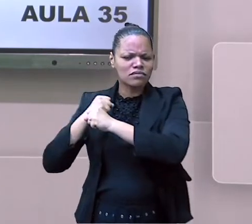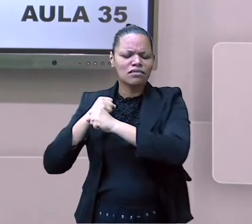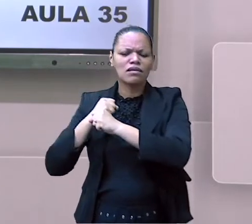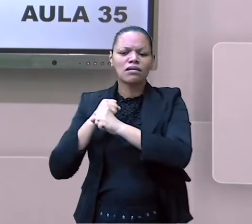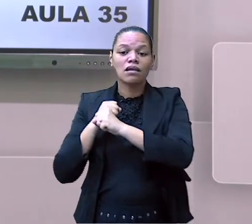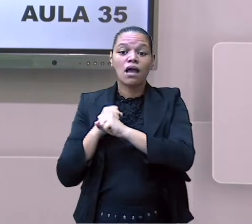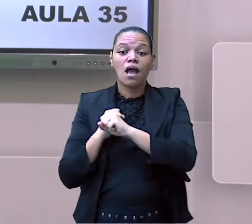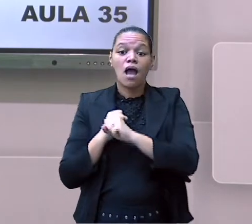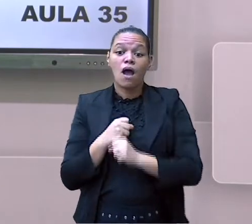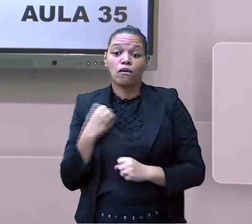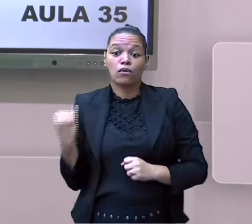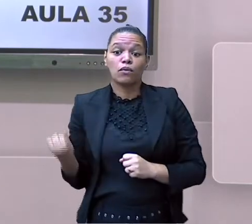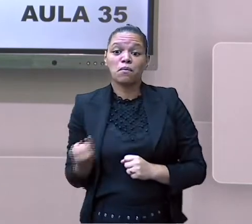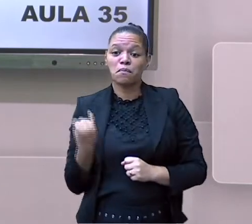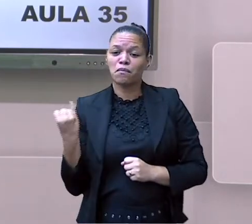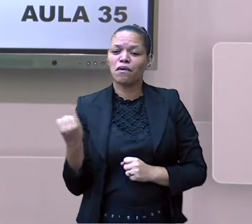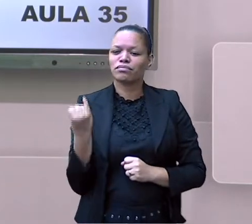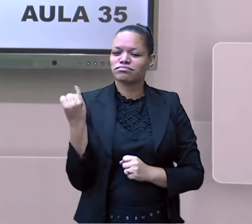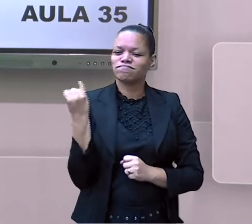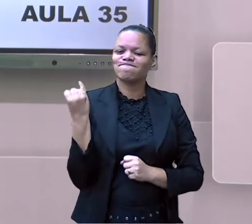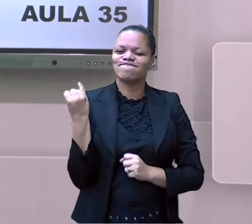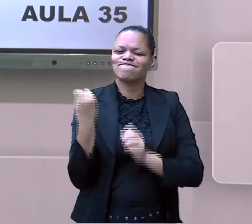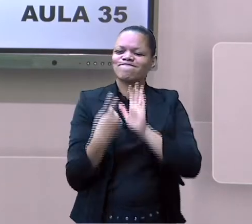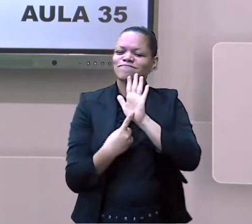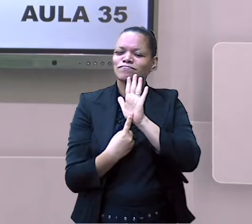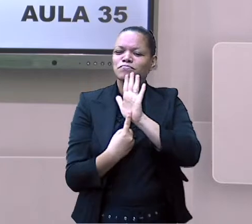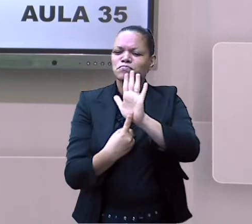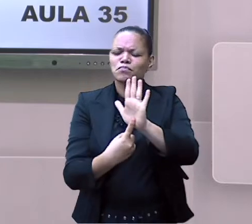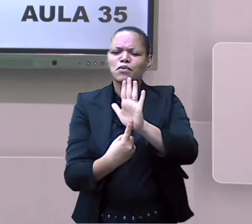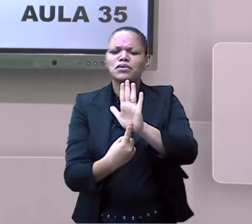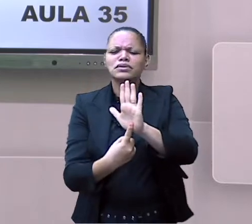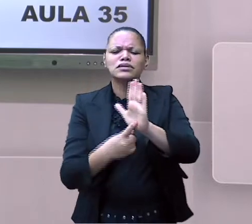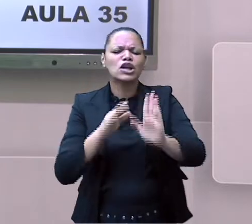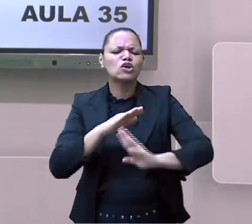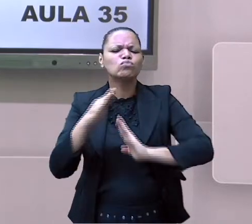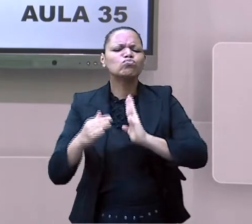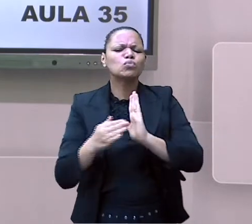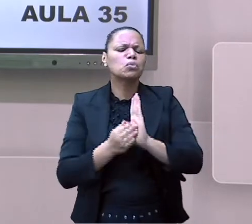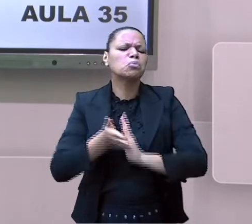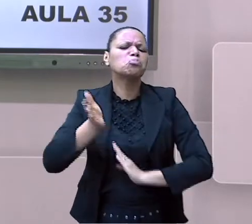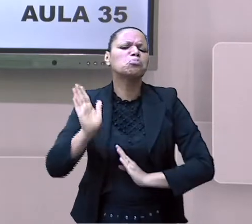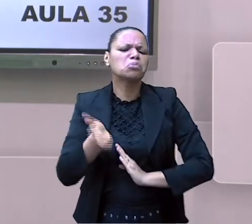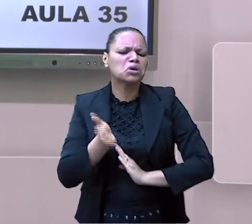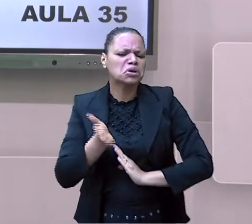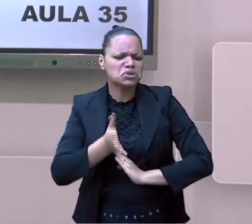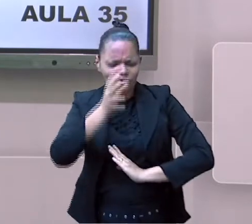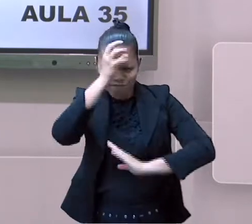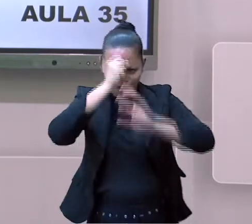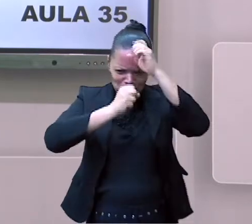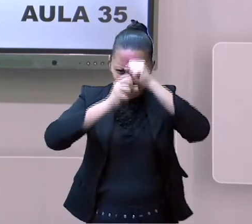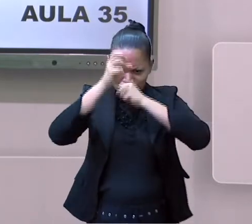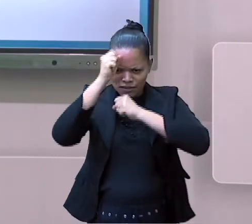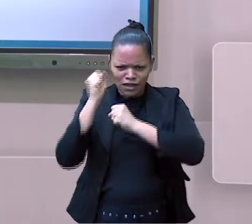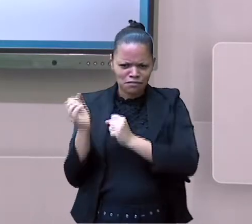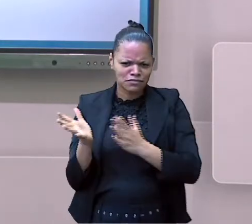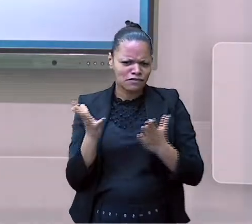gente testar o nosso conhecimento, para a gente fazer uma revisão de tudo o aprendizado. Vamos